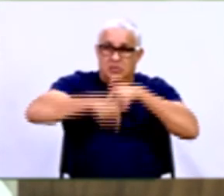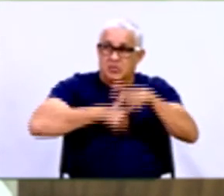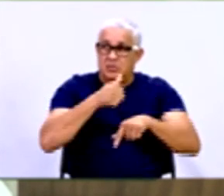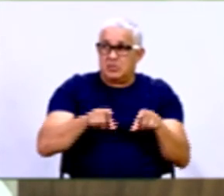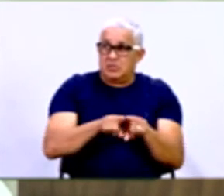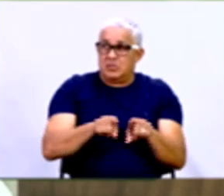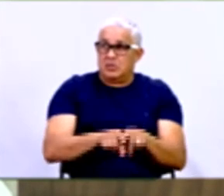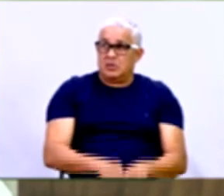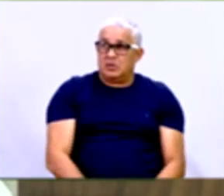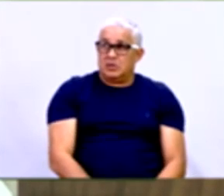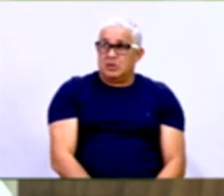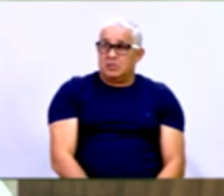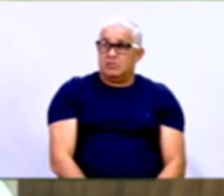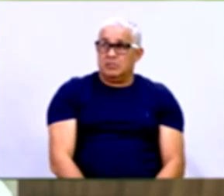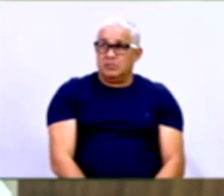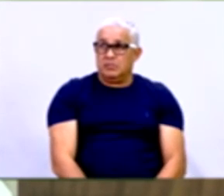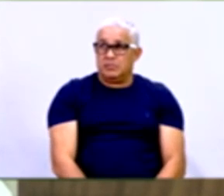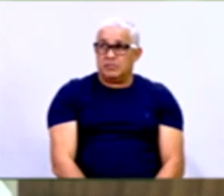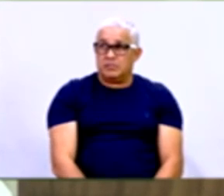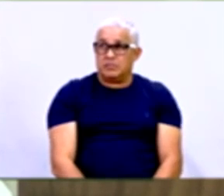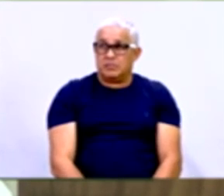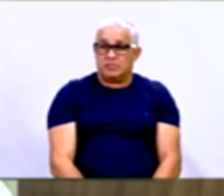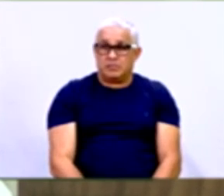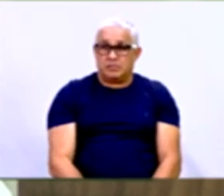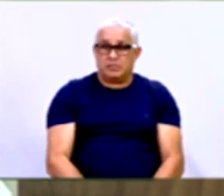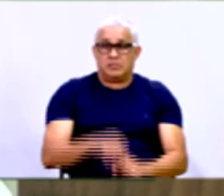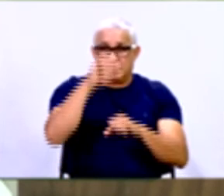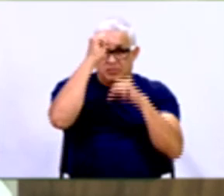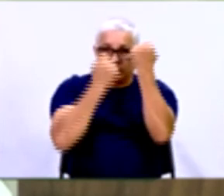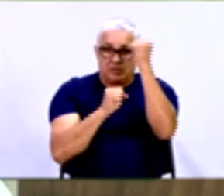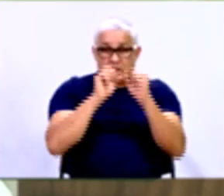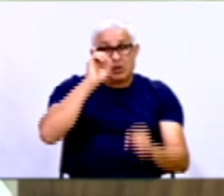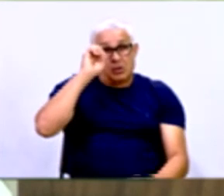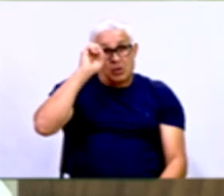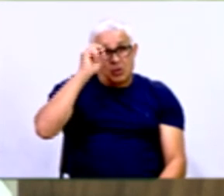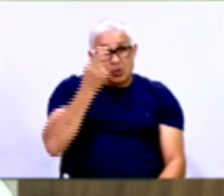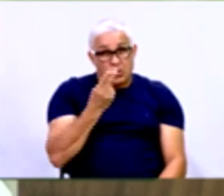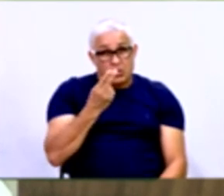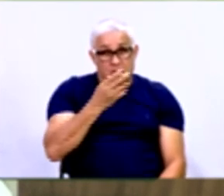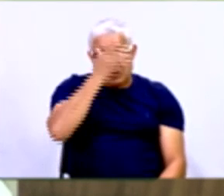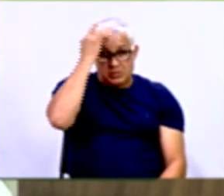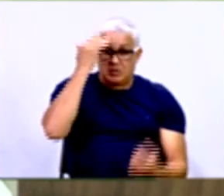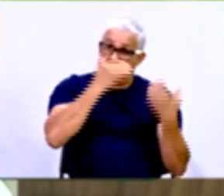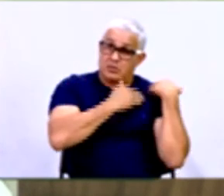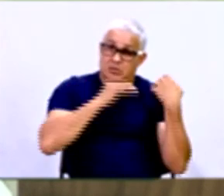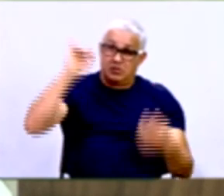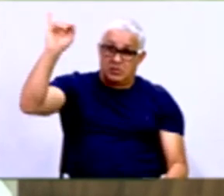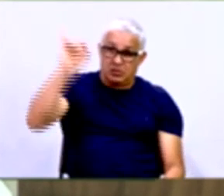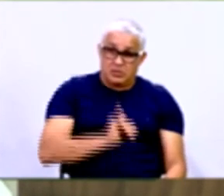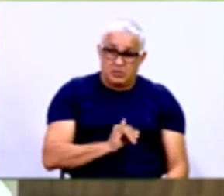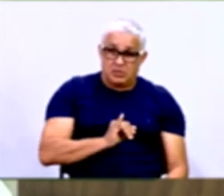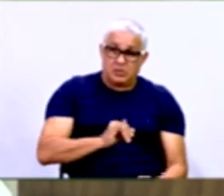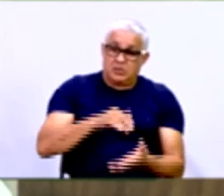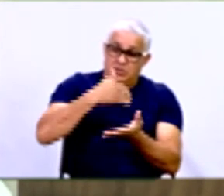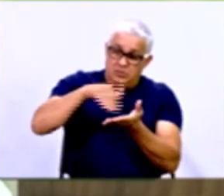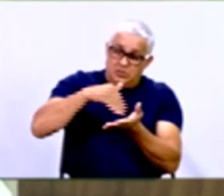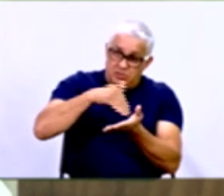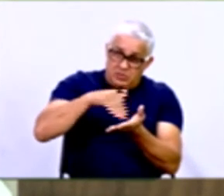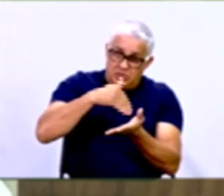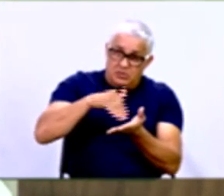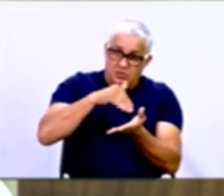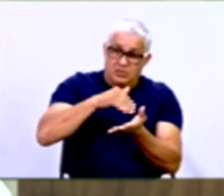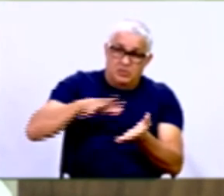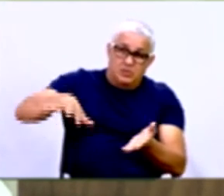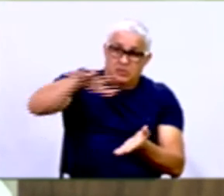Depois do fabricante ou do importador solicitar, a Secretaria Regional vai pegar